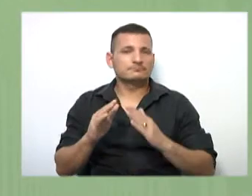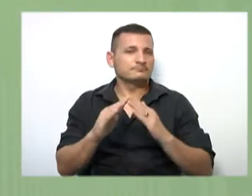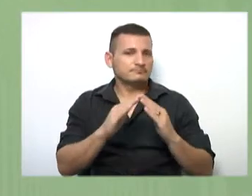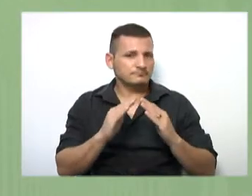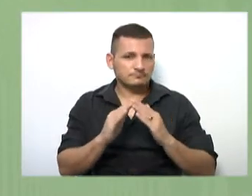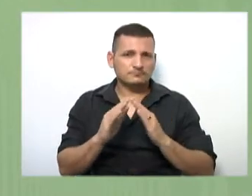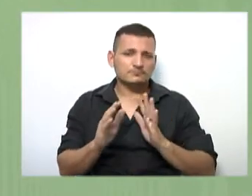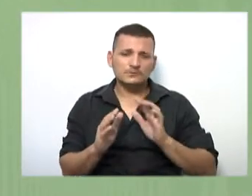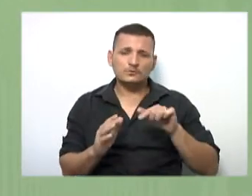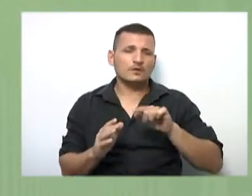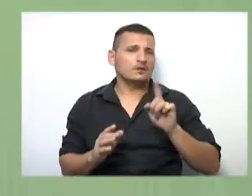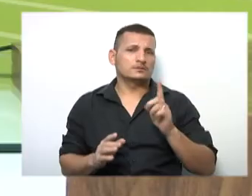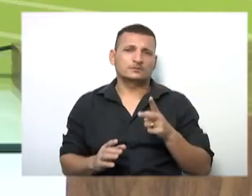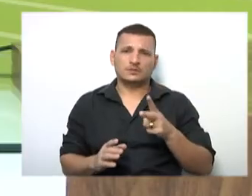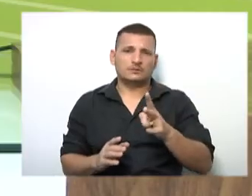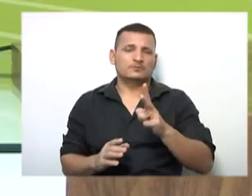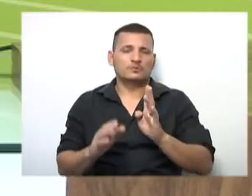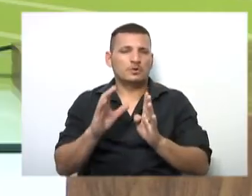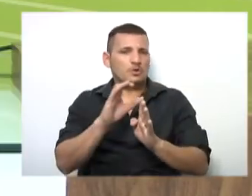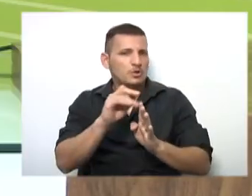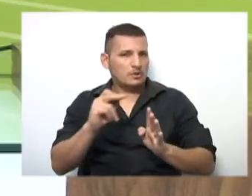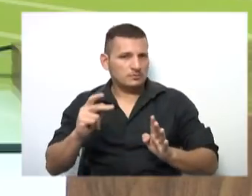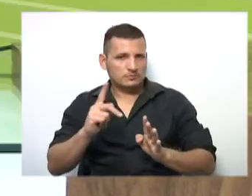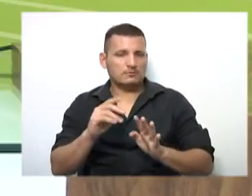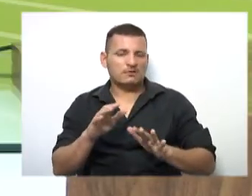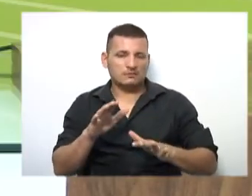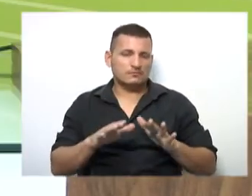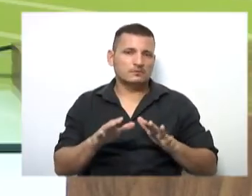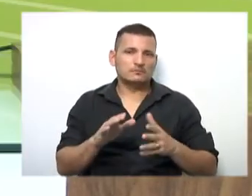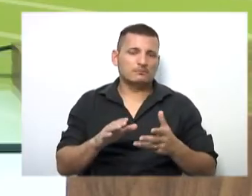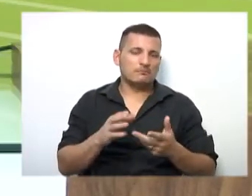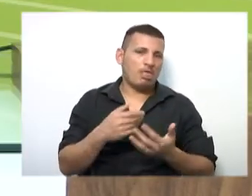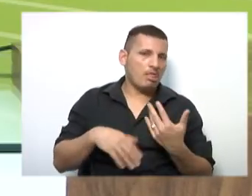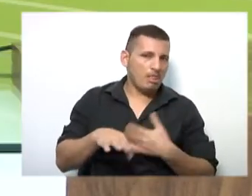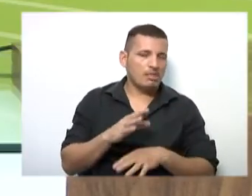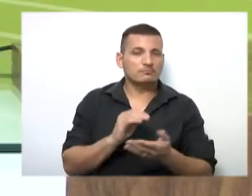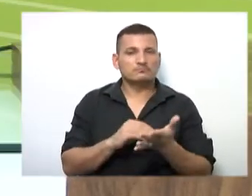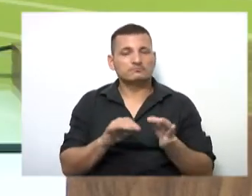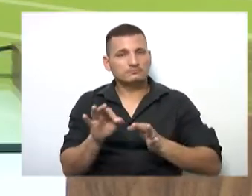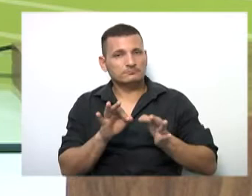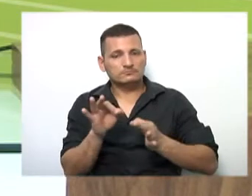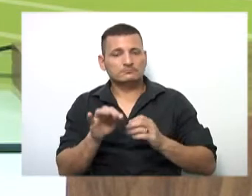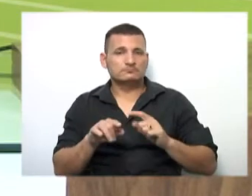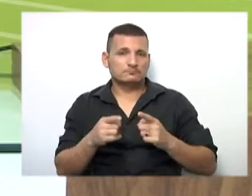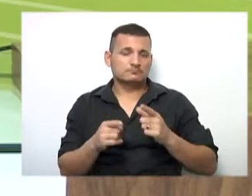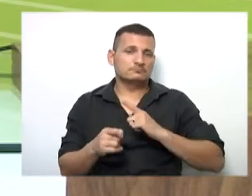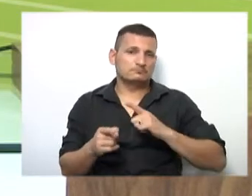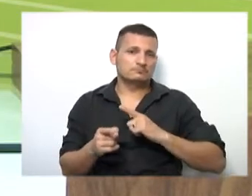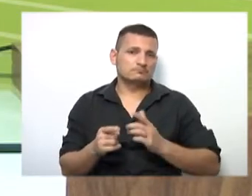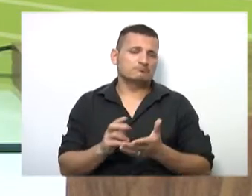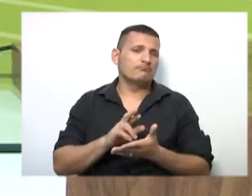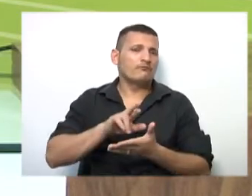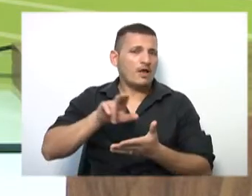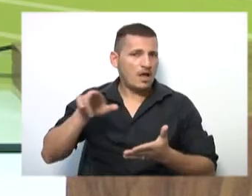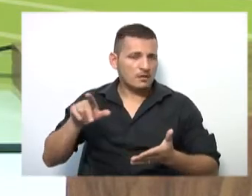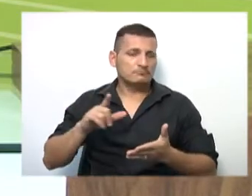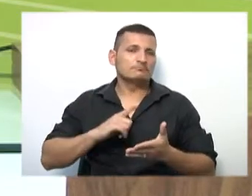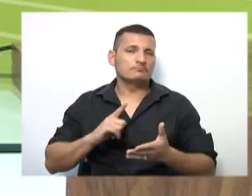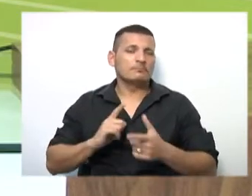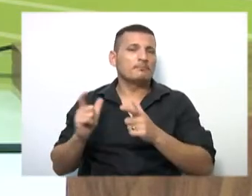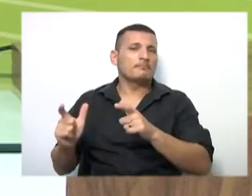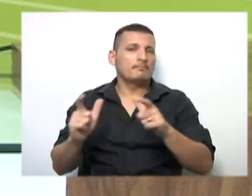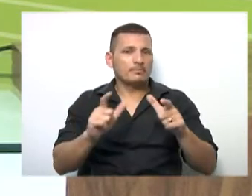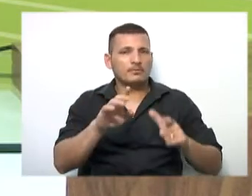forma de cooperativa, porque às vezes é mais desorganizado, falta uma organização, mas a gente tem vários bairros que levam até esse nome. A gente tem